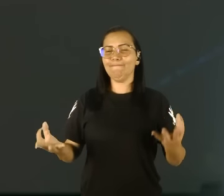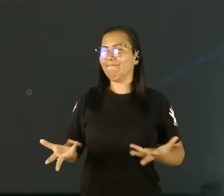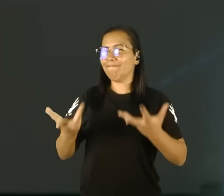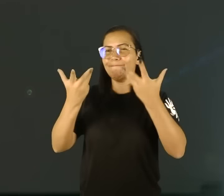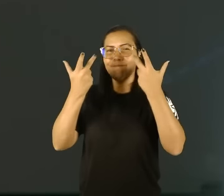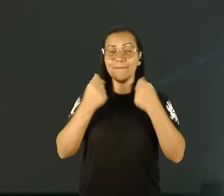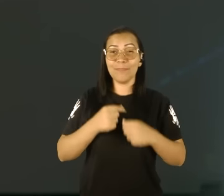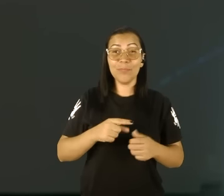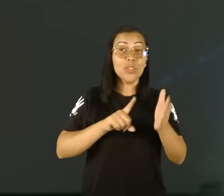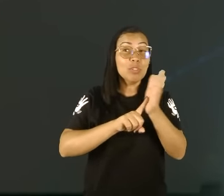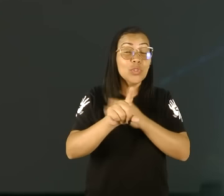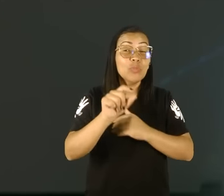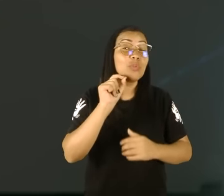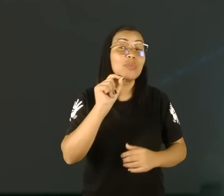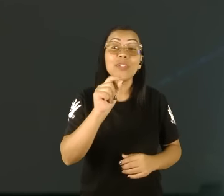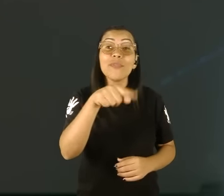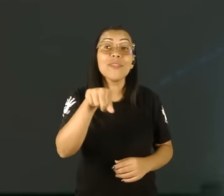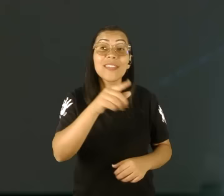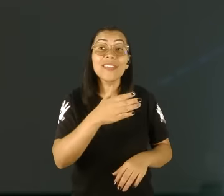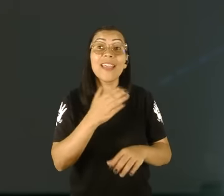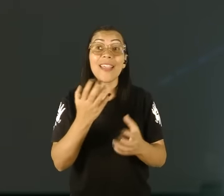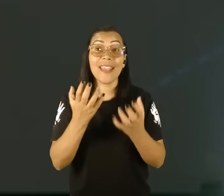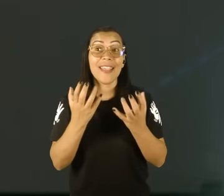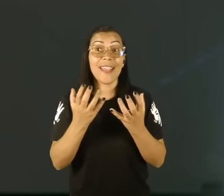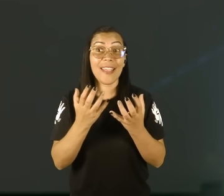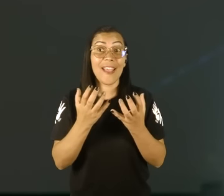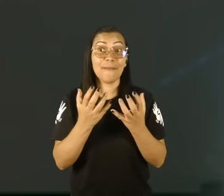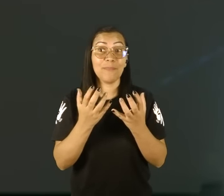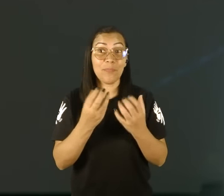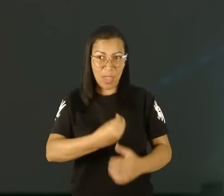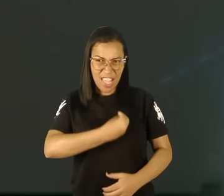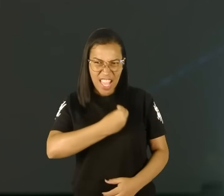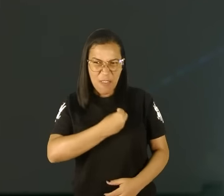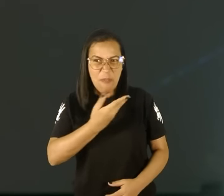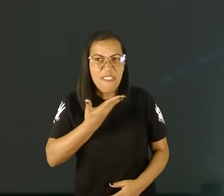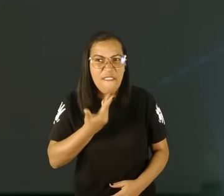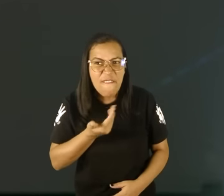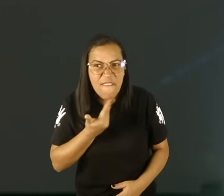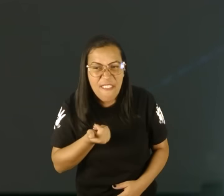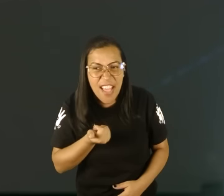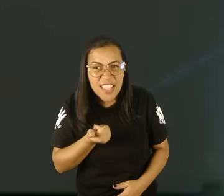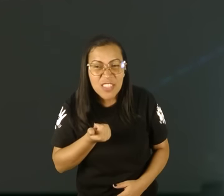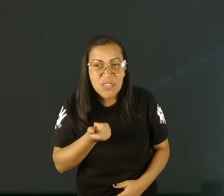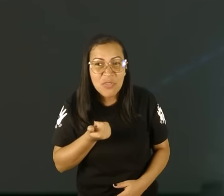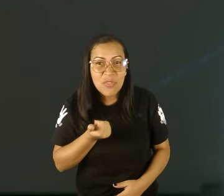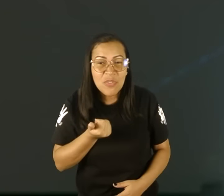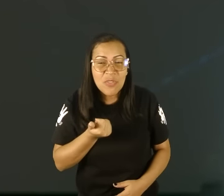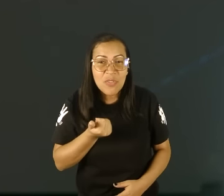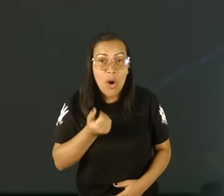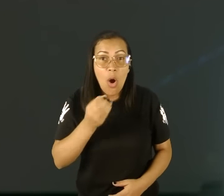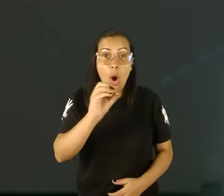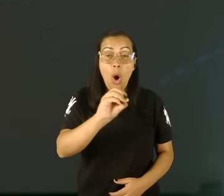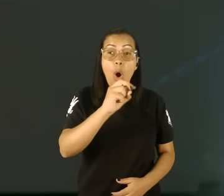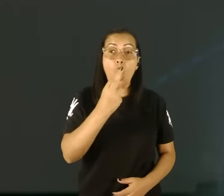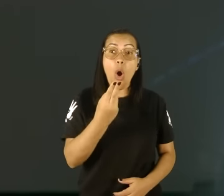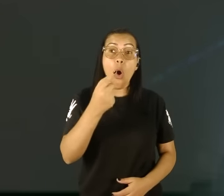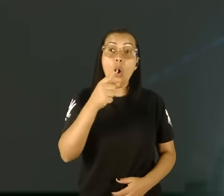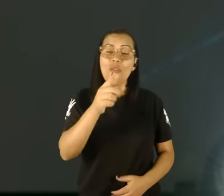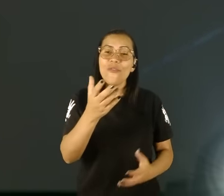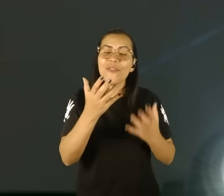um elevador ou você quer uma escada? Você quer subir os degraus ou você quer uma experiência única?